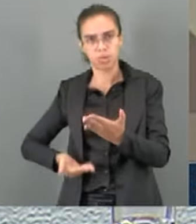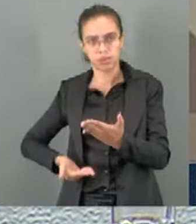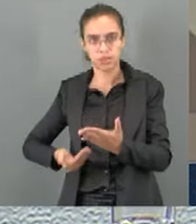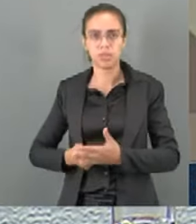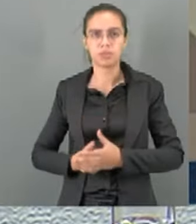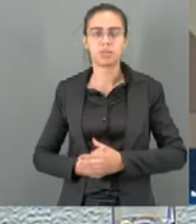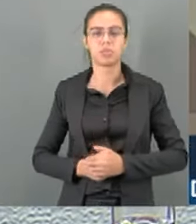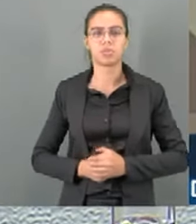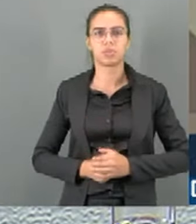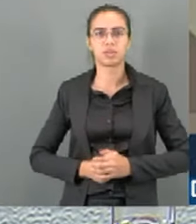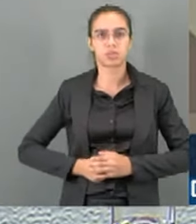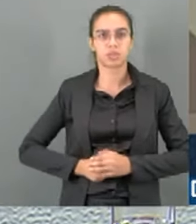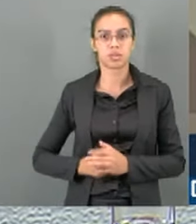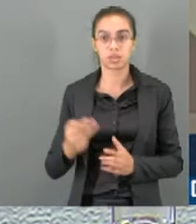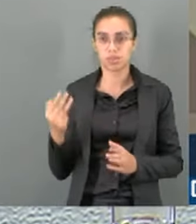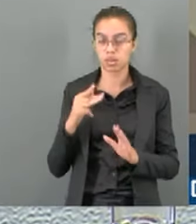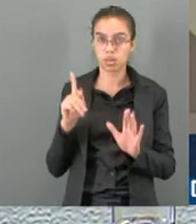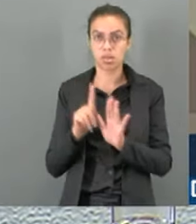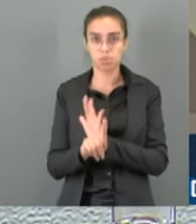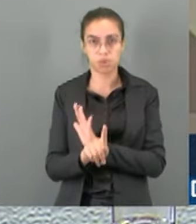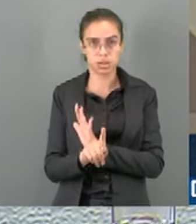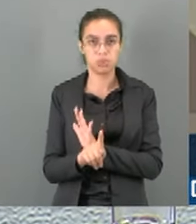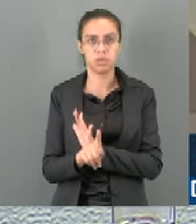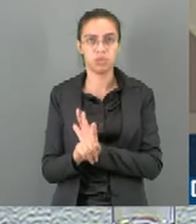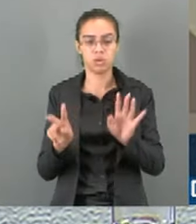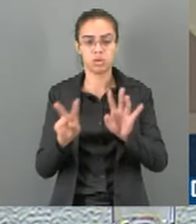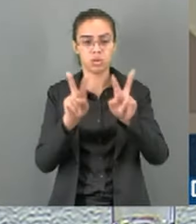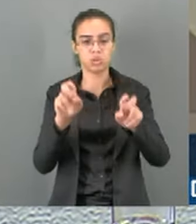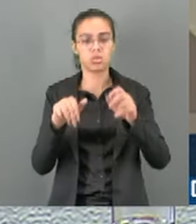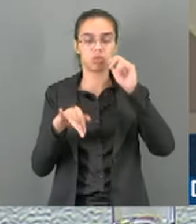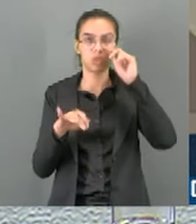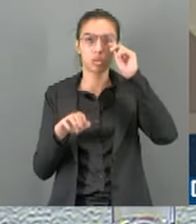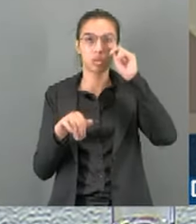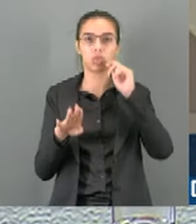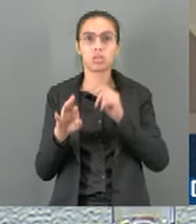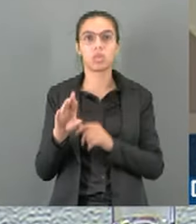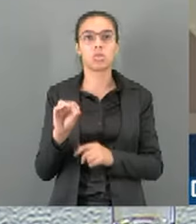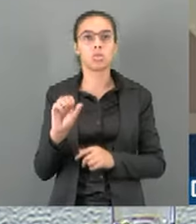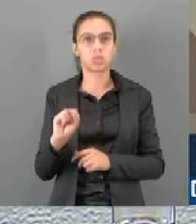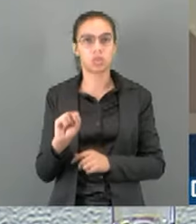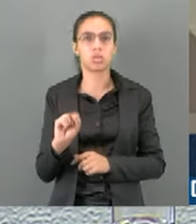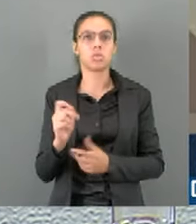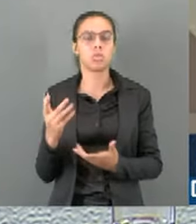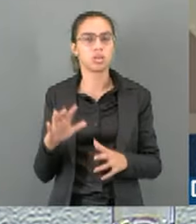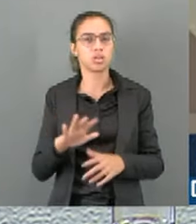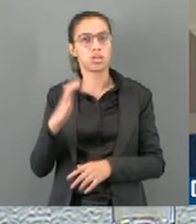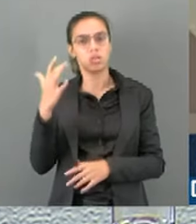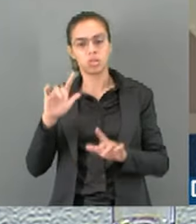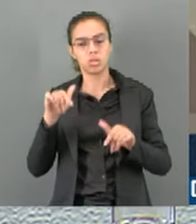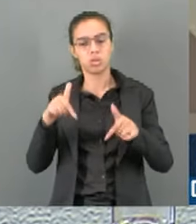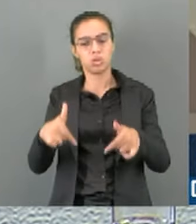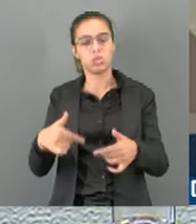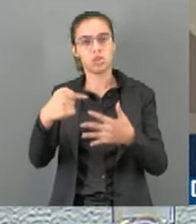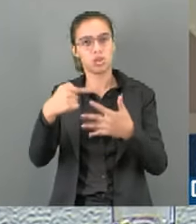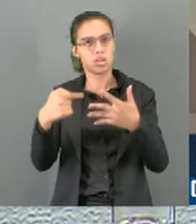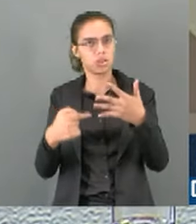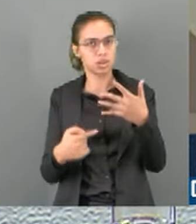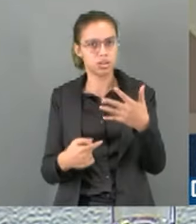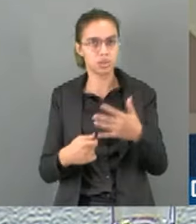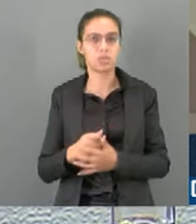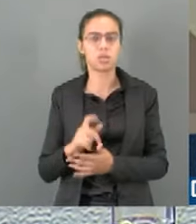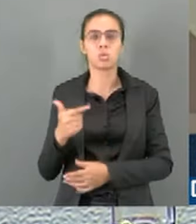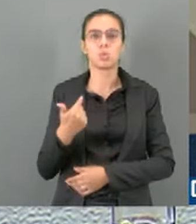Certo. A terceira pergunta, que menciona a questão dos meandros, né, de eventual ORCRIM que atua nesses casos.